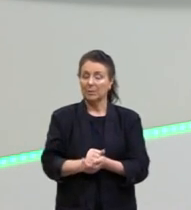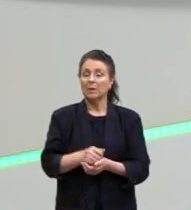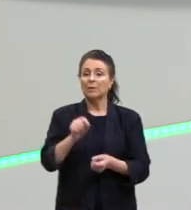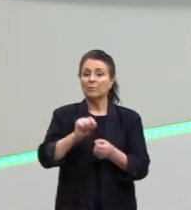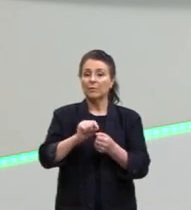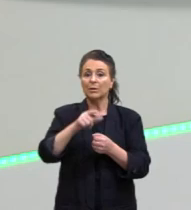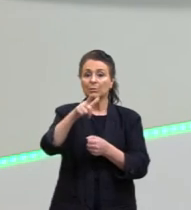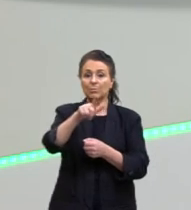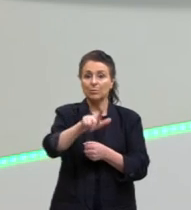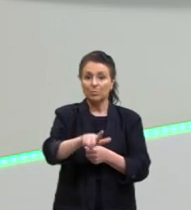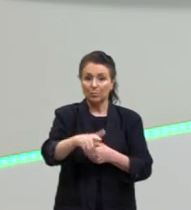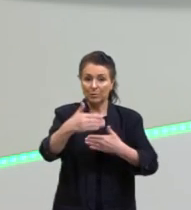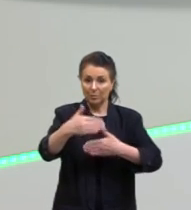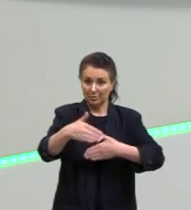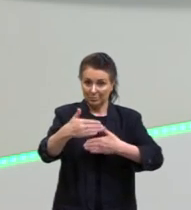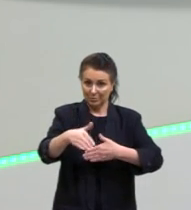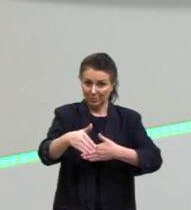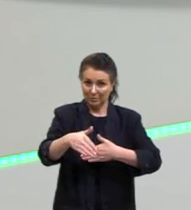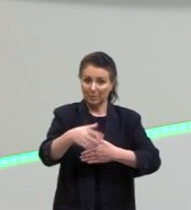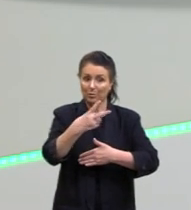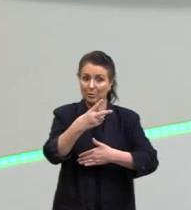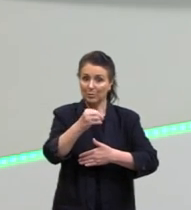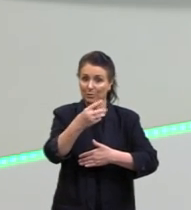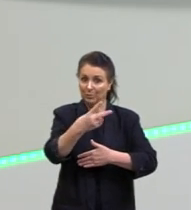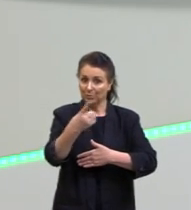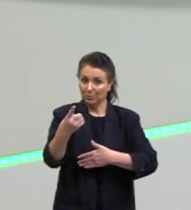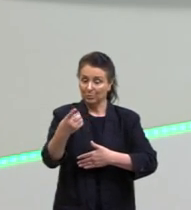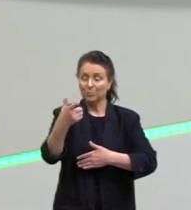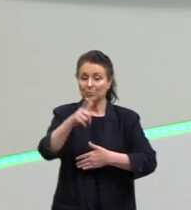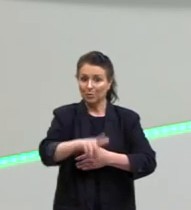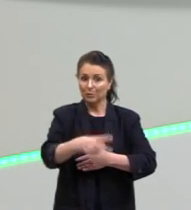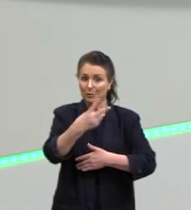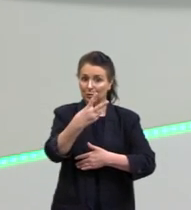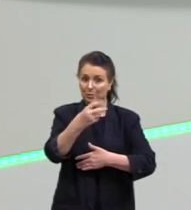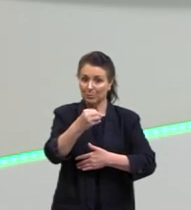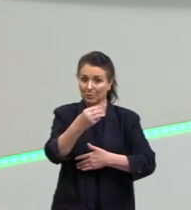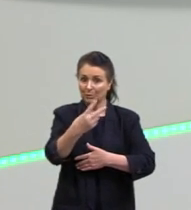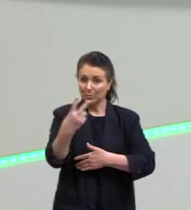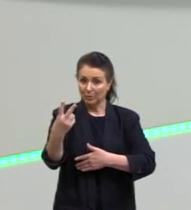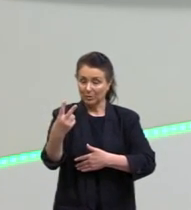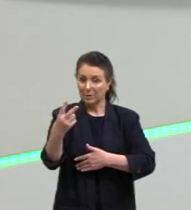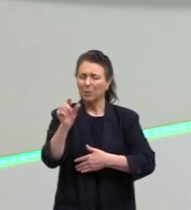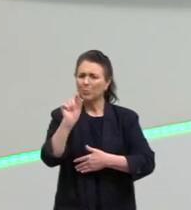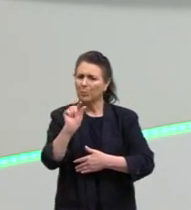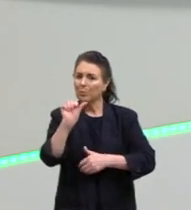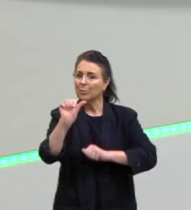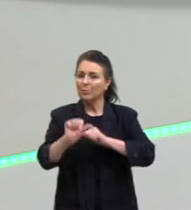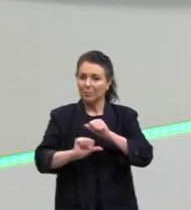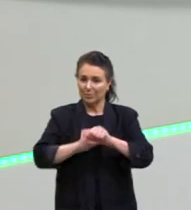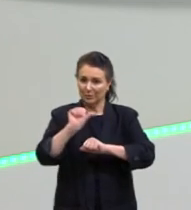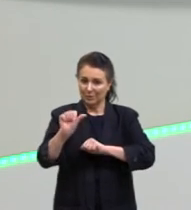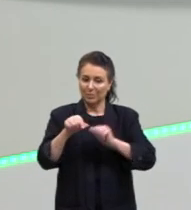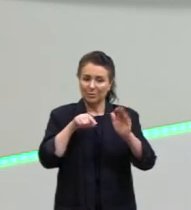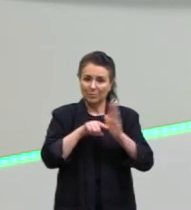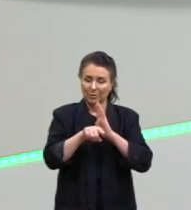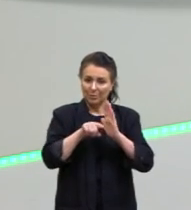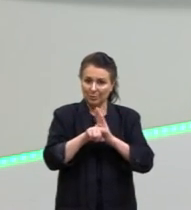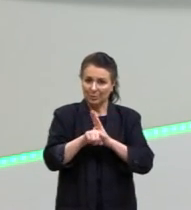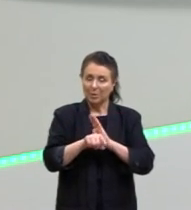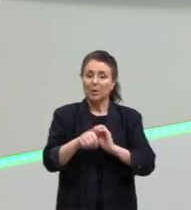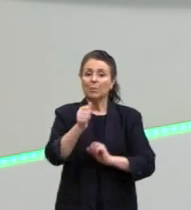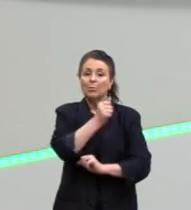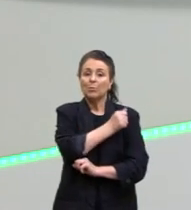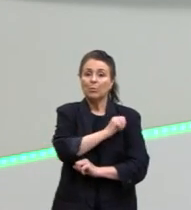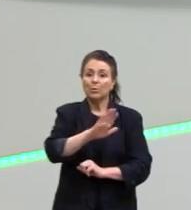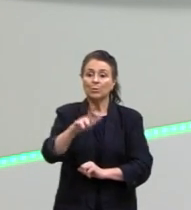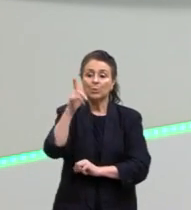da prova né de 2021 as questões ali Elas são modificadas são alteradas né Para aqueles